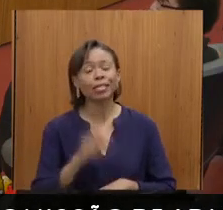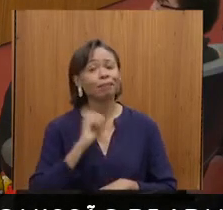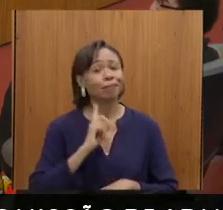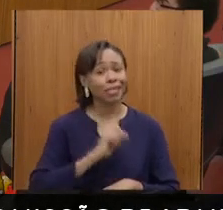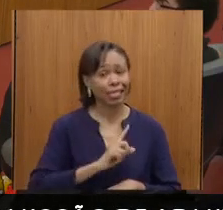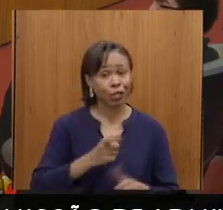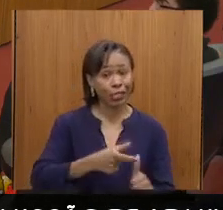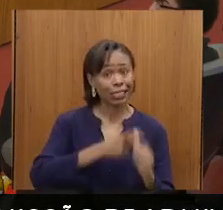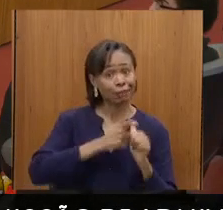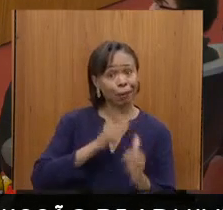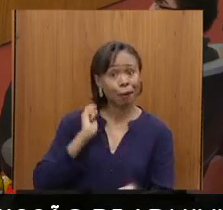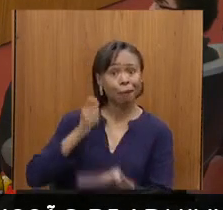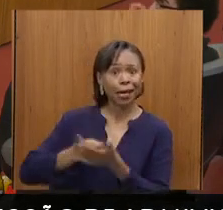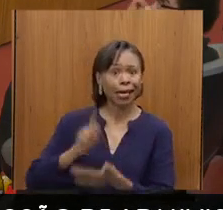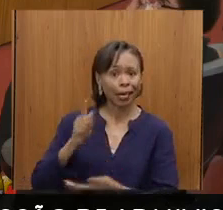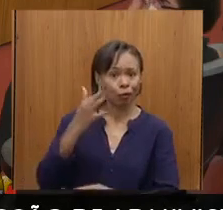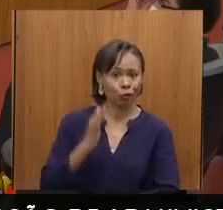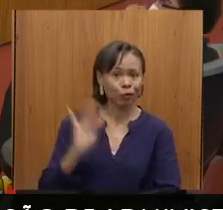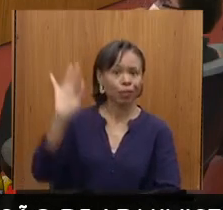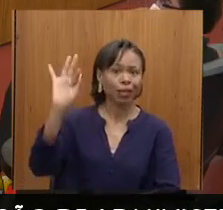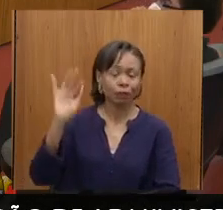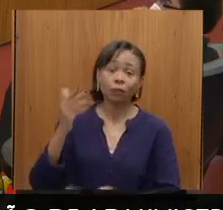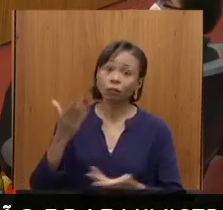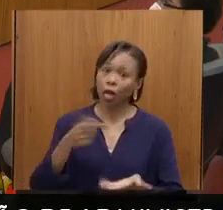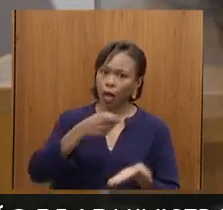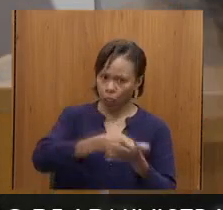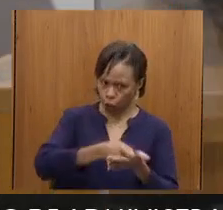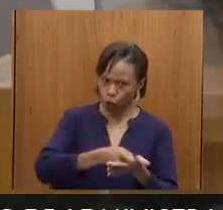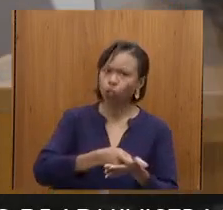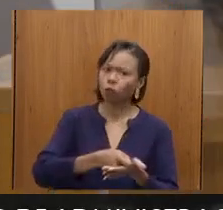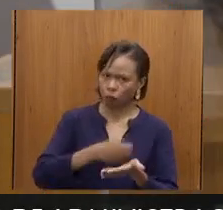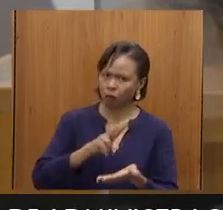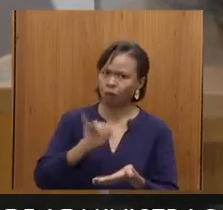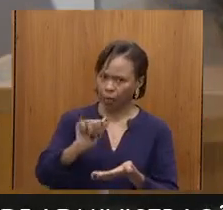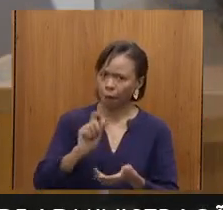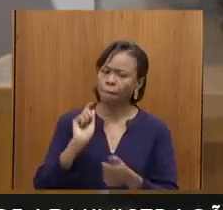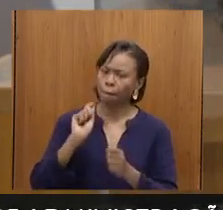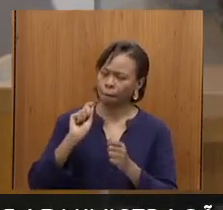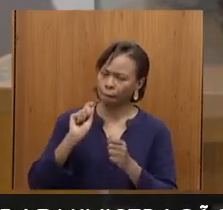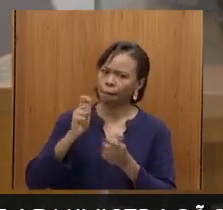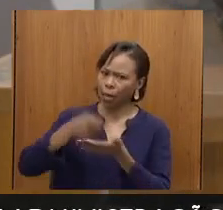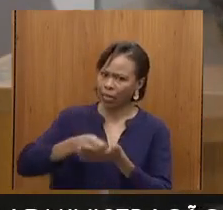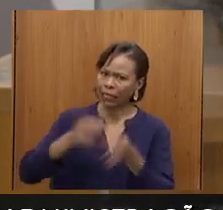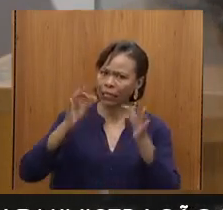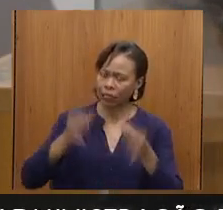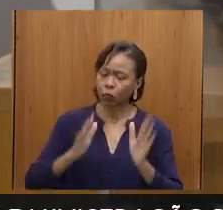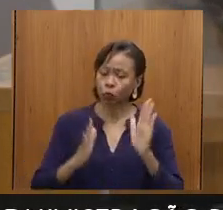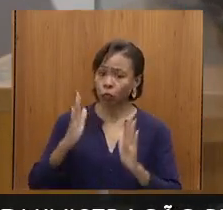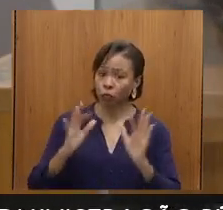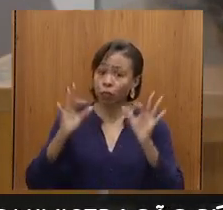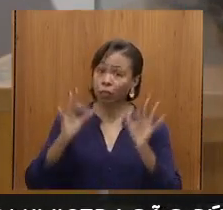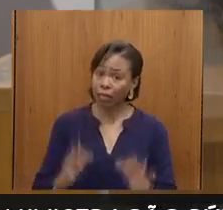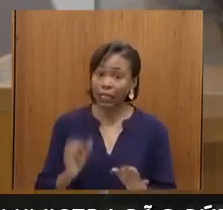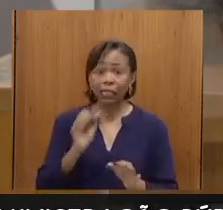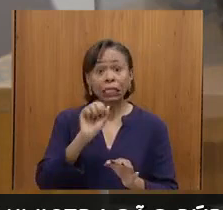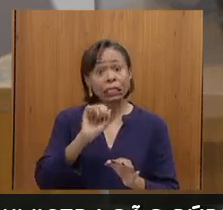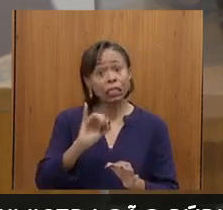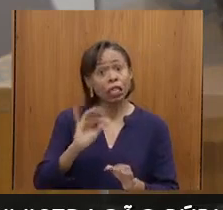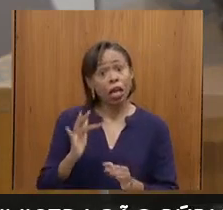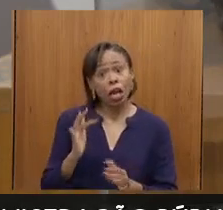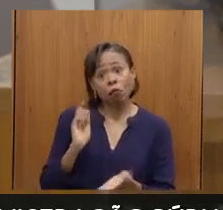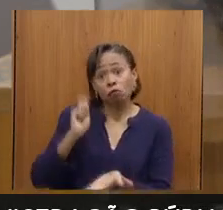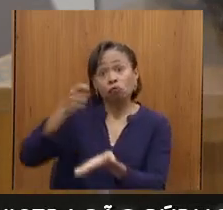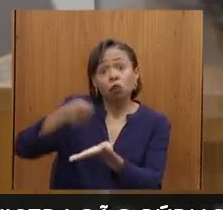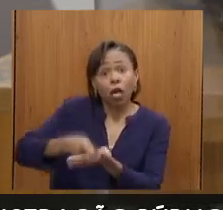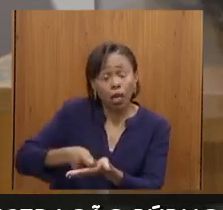União. Essa dívida, ela será executada no curto prazo. Se executada, ou melhor, quando executada, ela